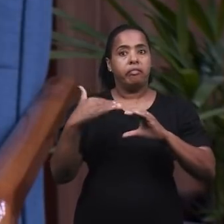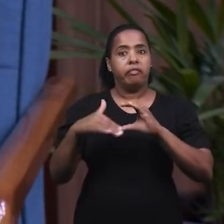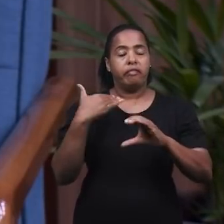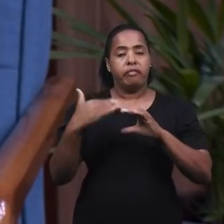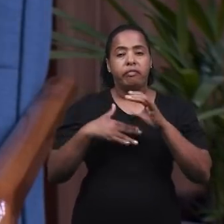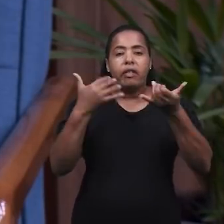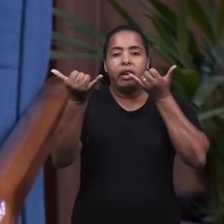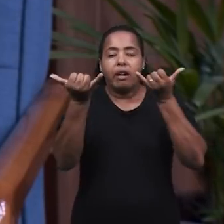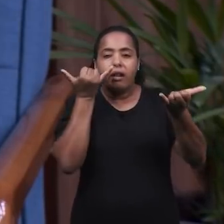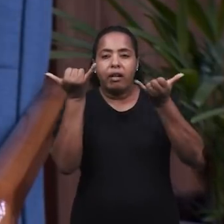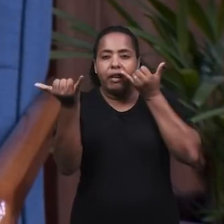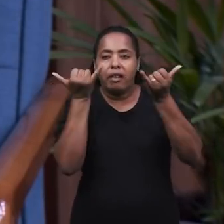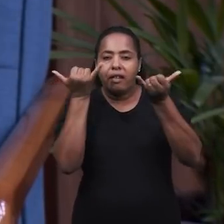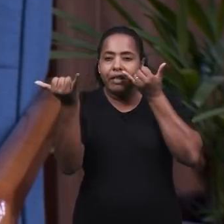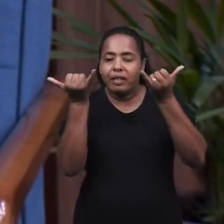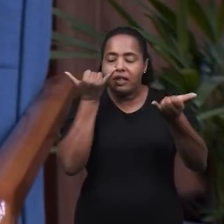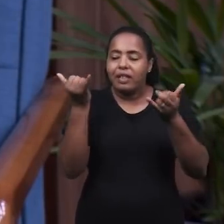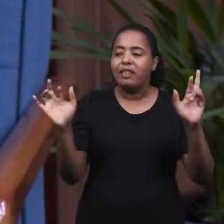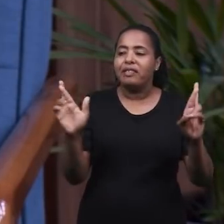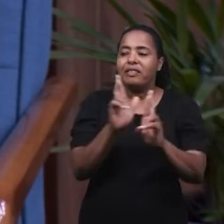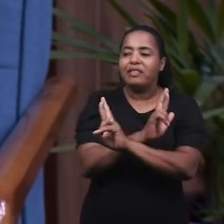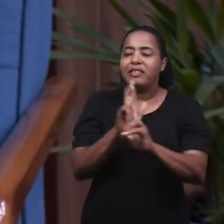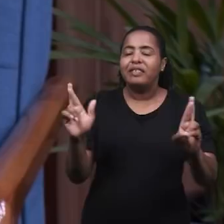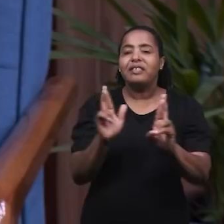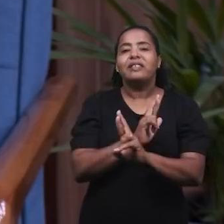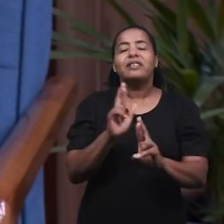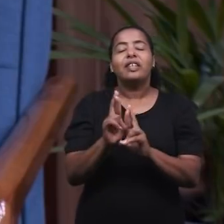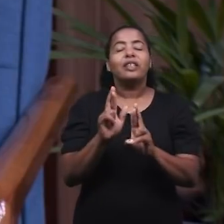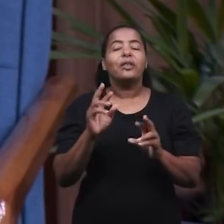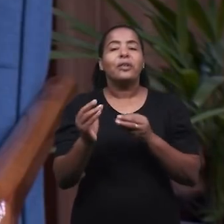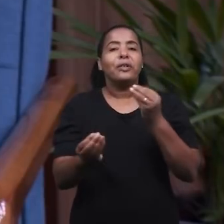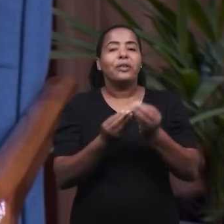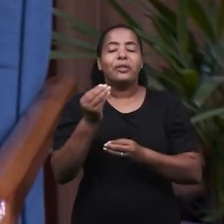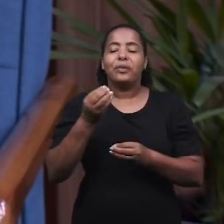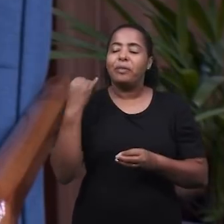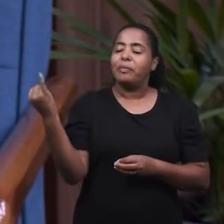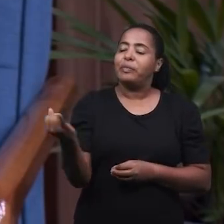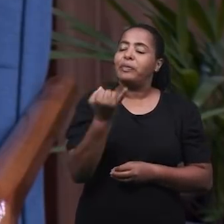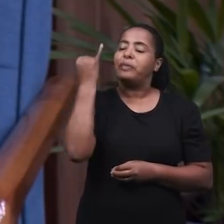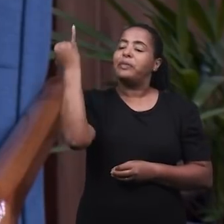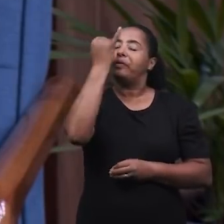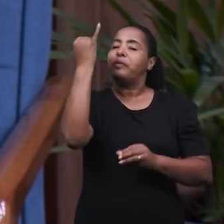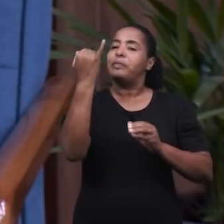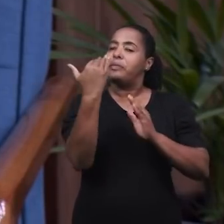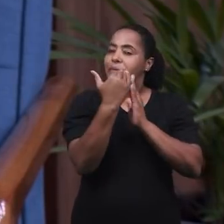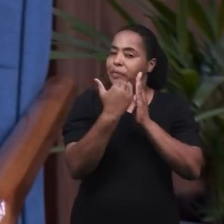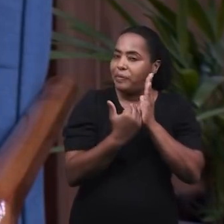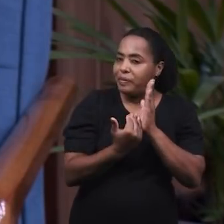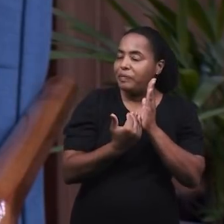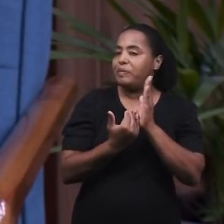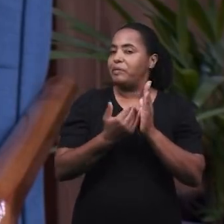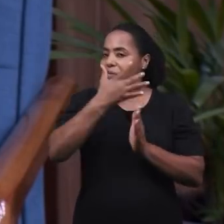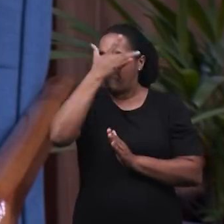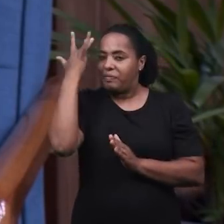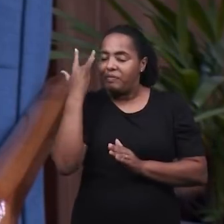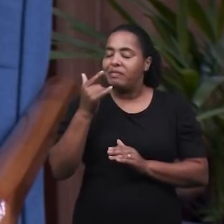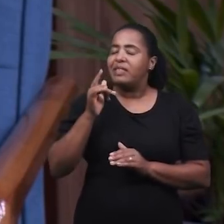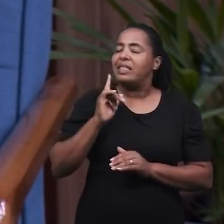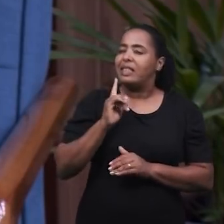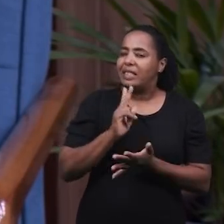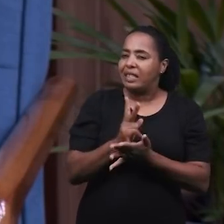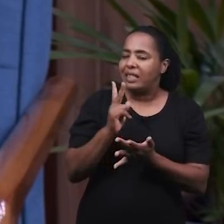nós informações sobre o que é, sobre a importância do programa para essas pessoas. A gente sempre